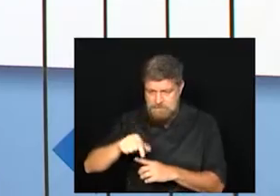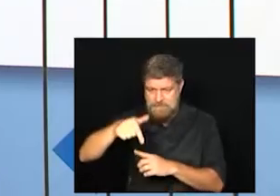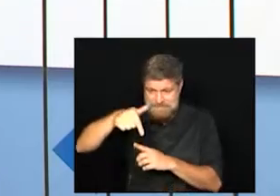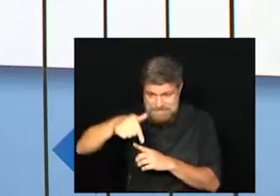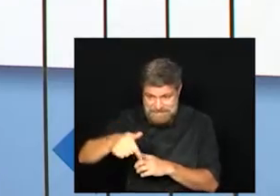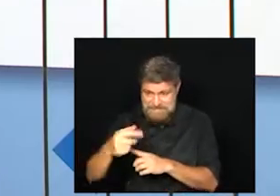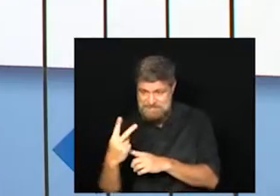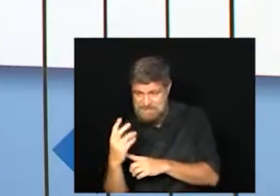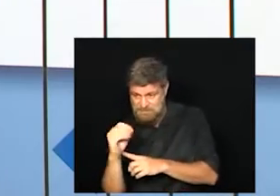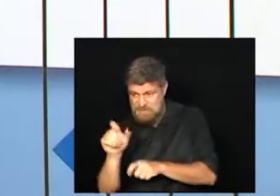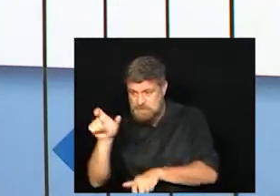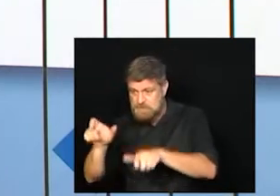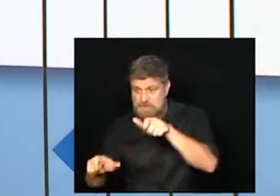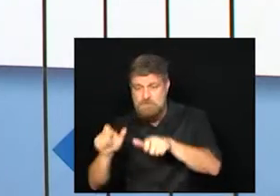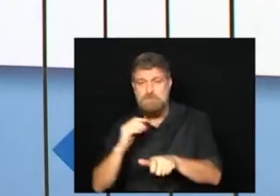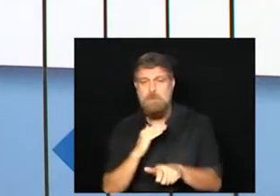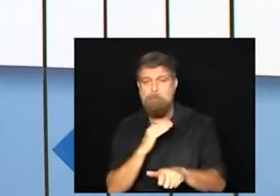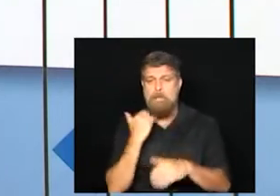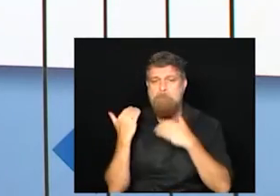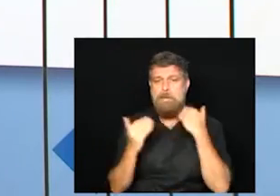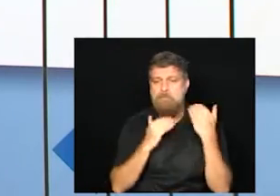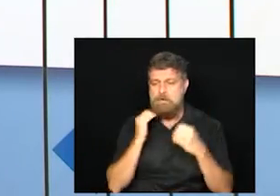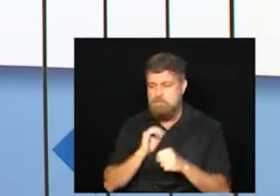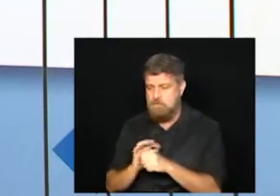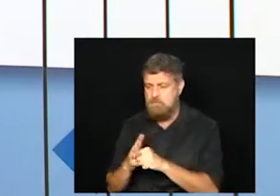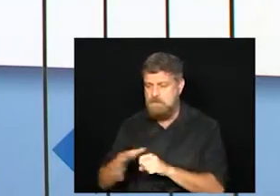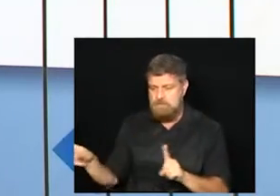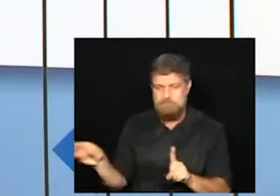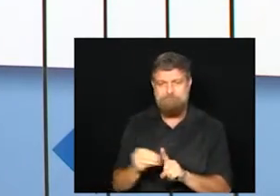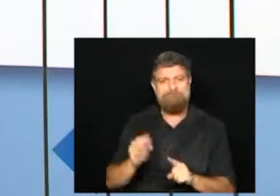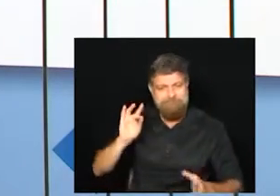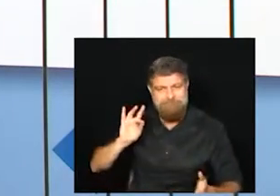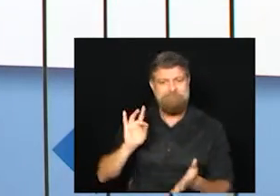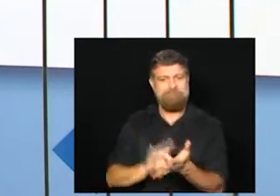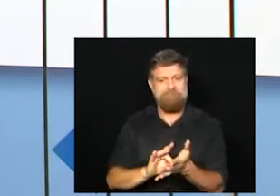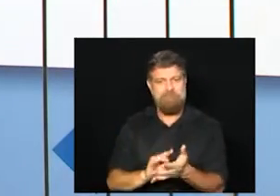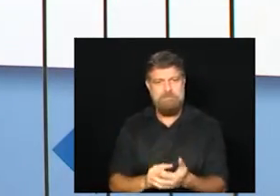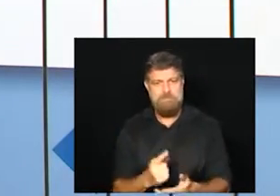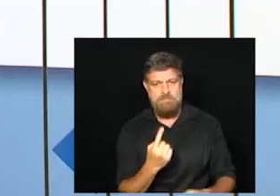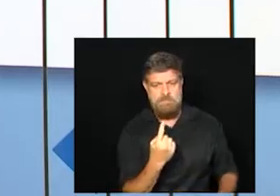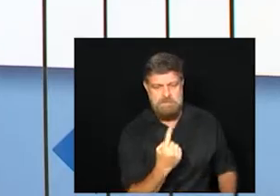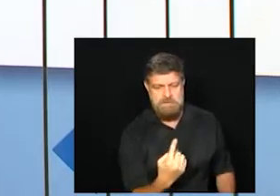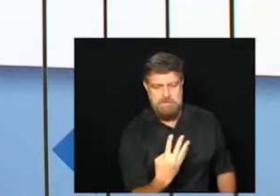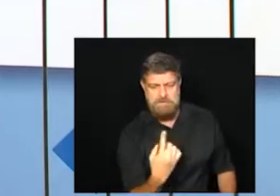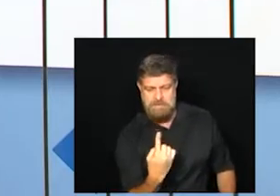4.129.720 casos da Covid-19 confirmados, com